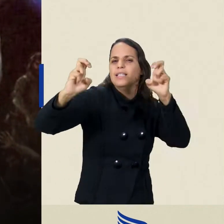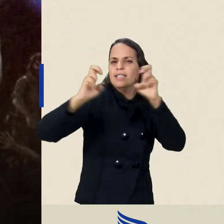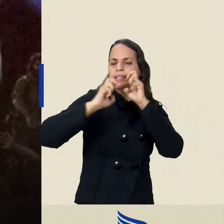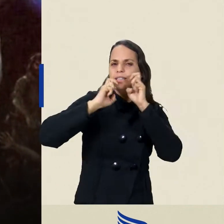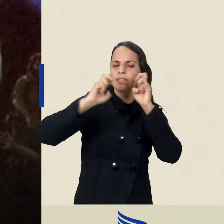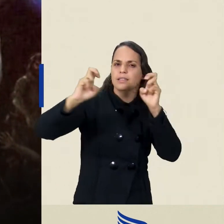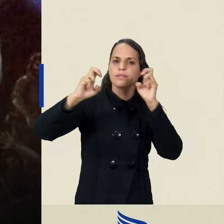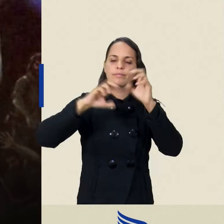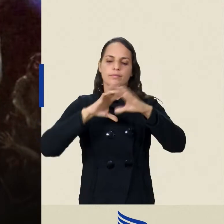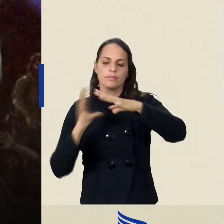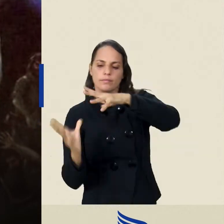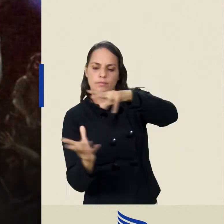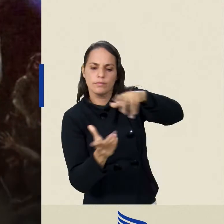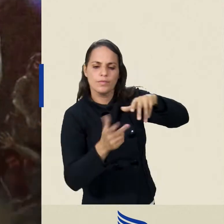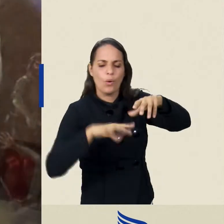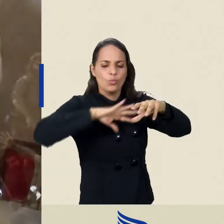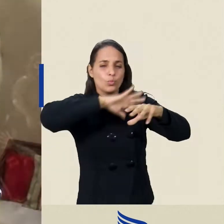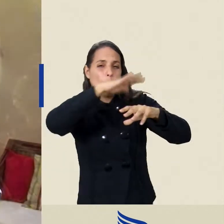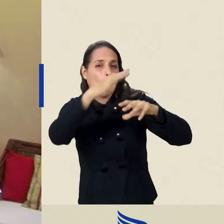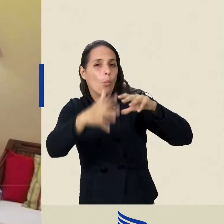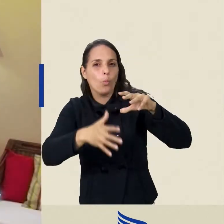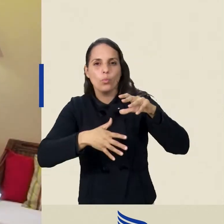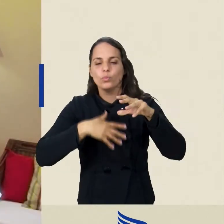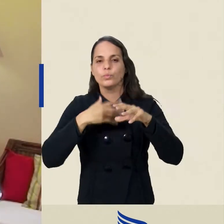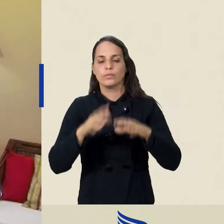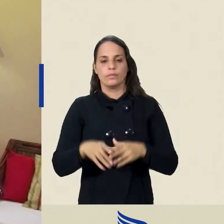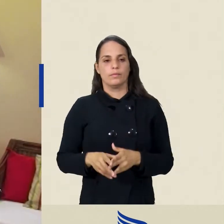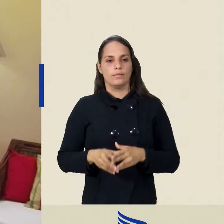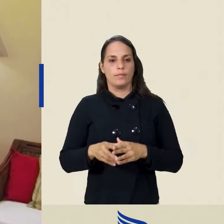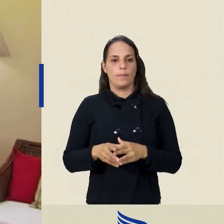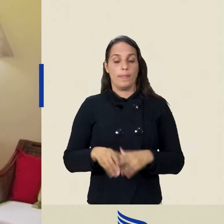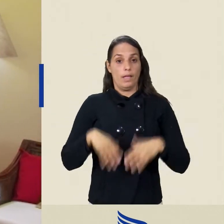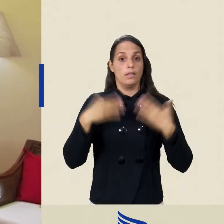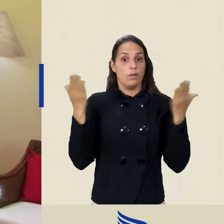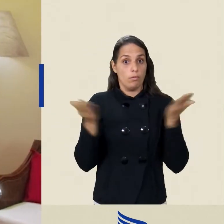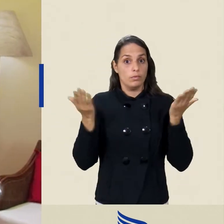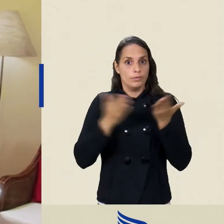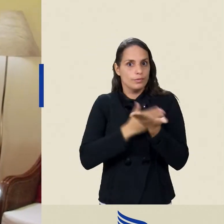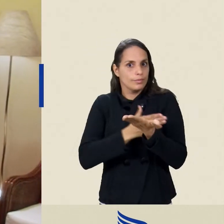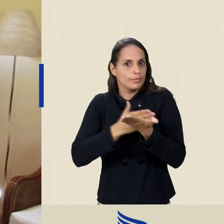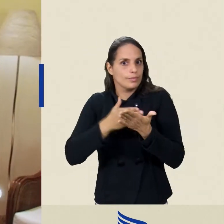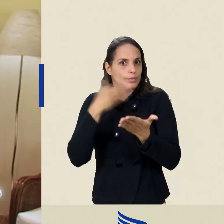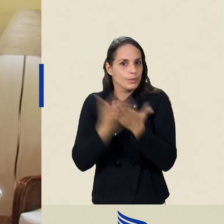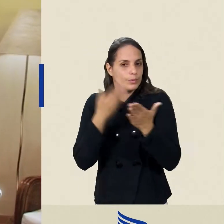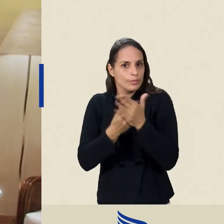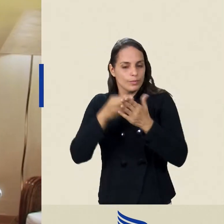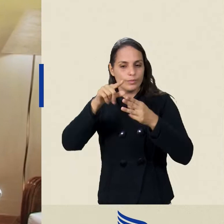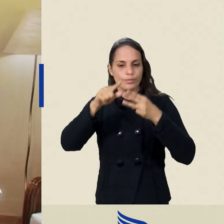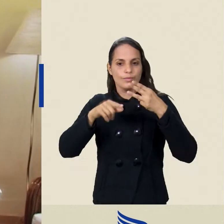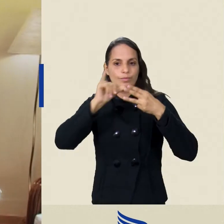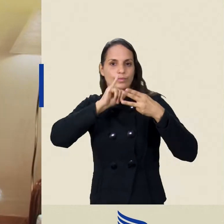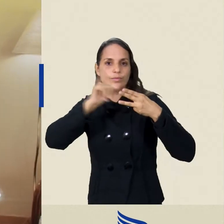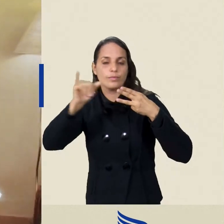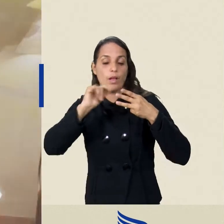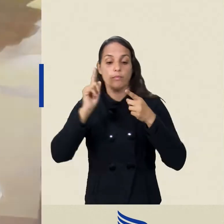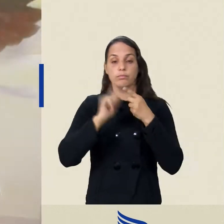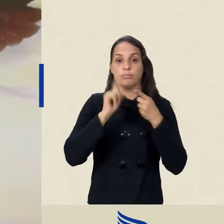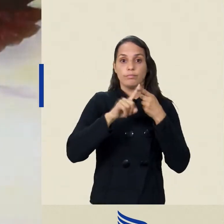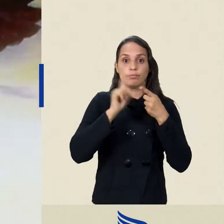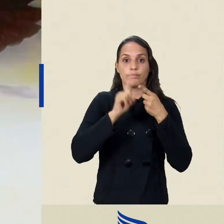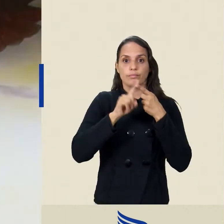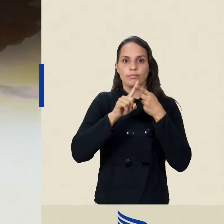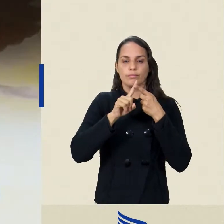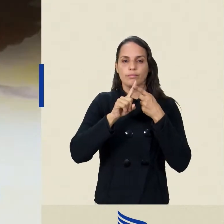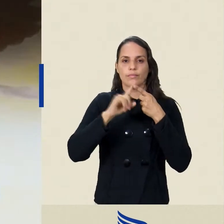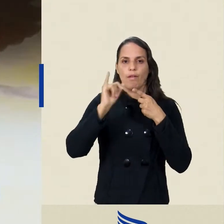toda a extensão e largura da terra. Vamos ao estudo da tríplice mensagem angélica. Primeira mensagem.